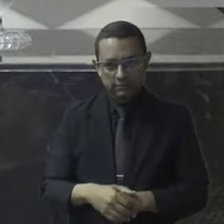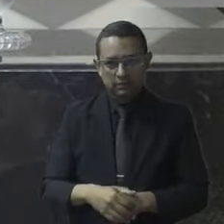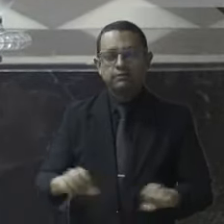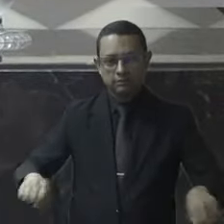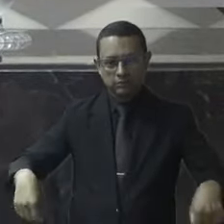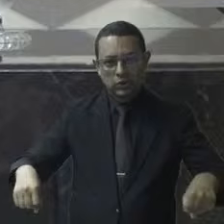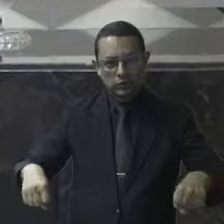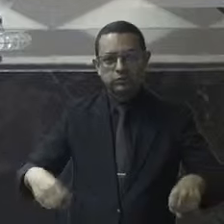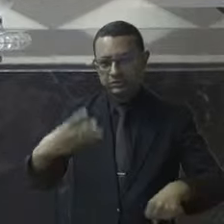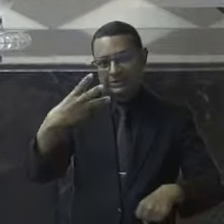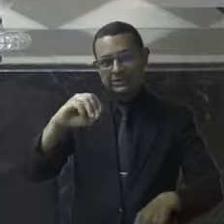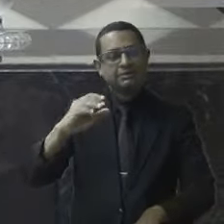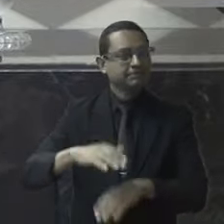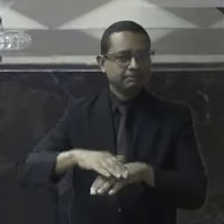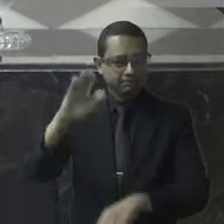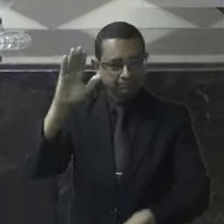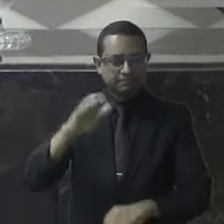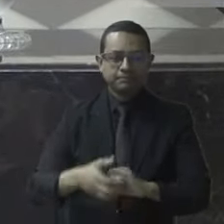30 motos.